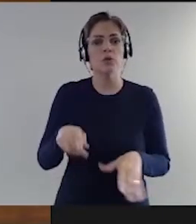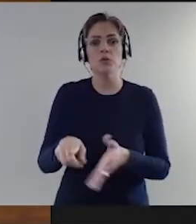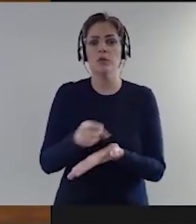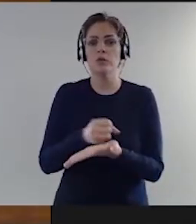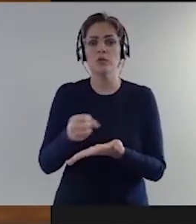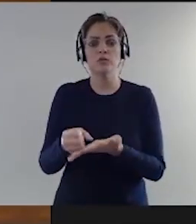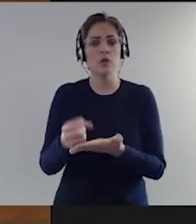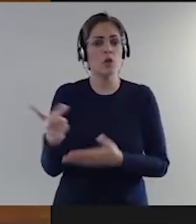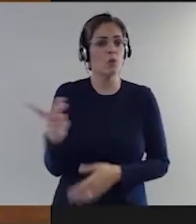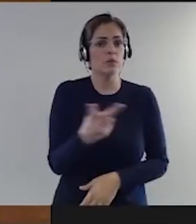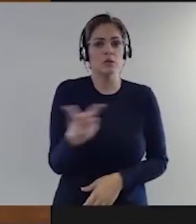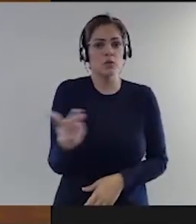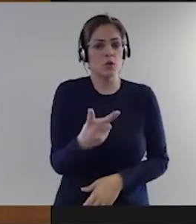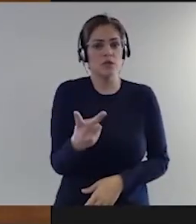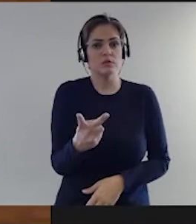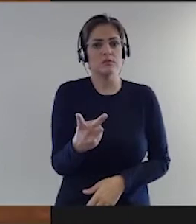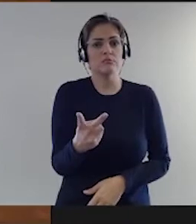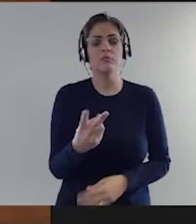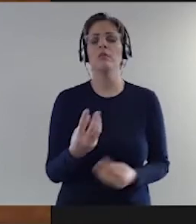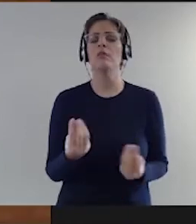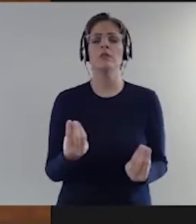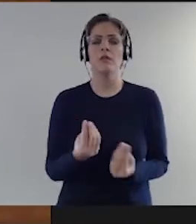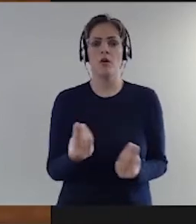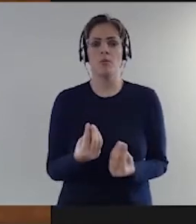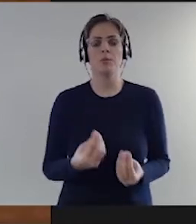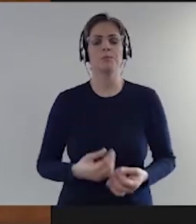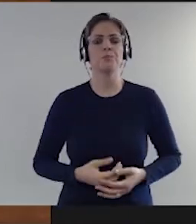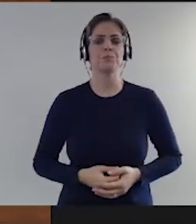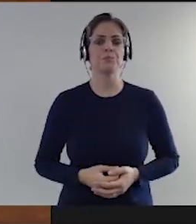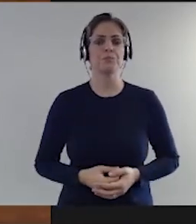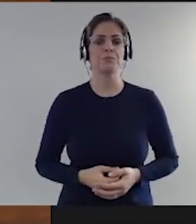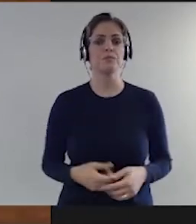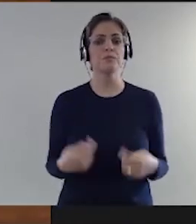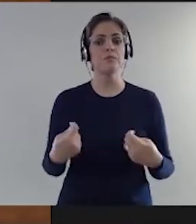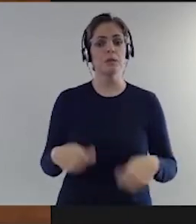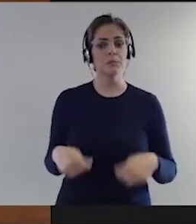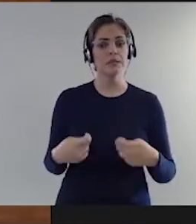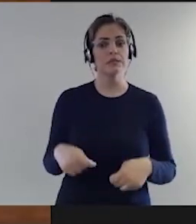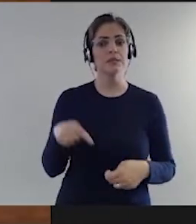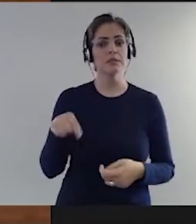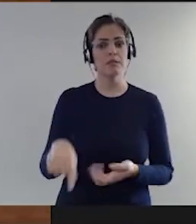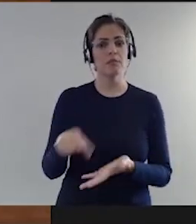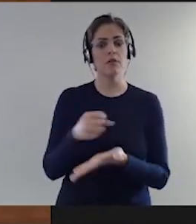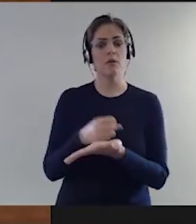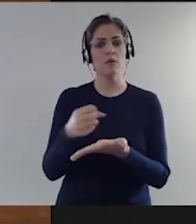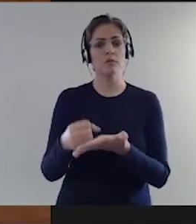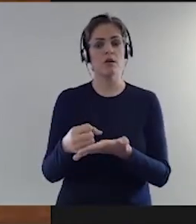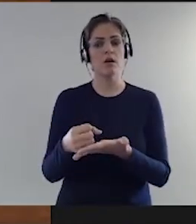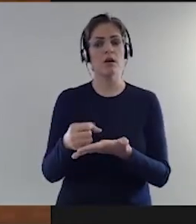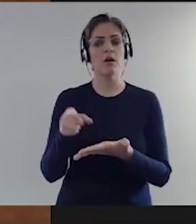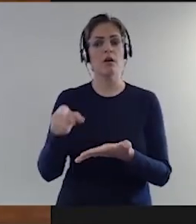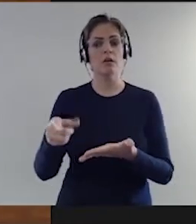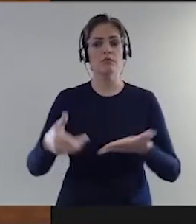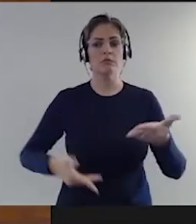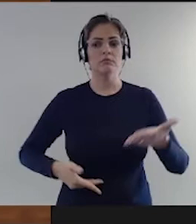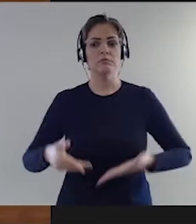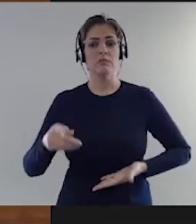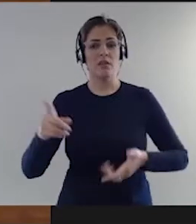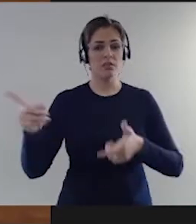pelos negociantes, é de que responde pela prestação o